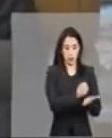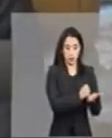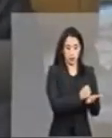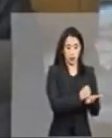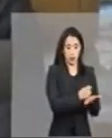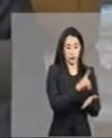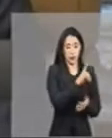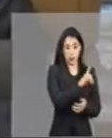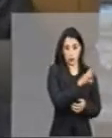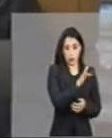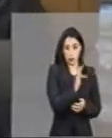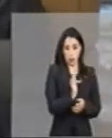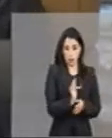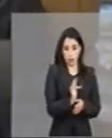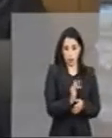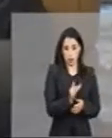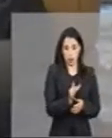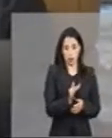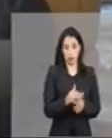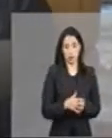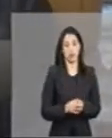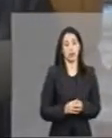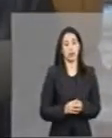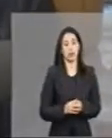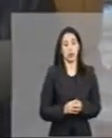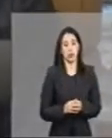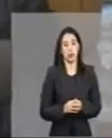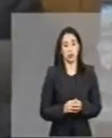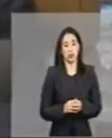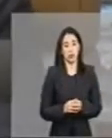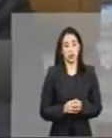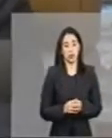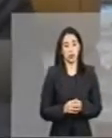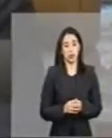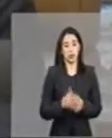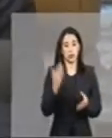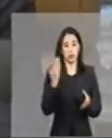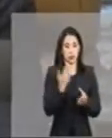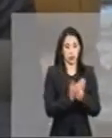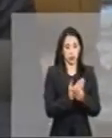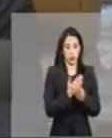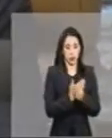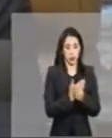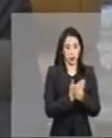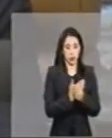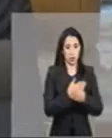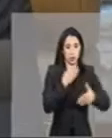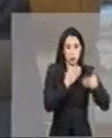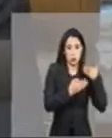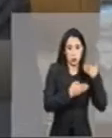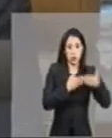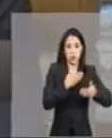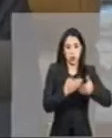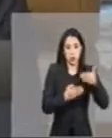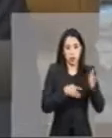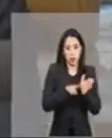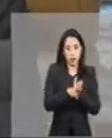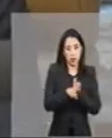Distrito Federal, que, no curso de investigação penal,